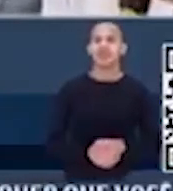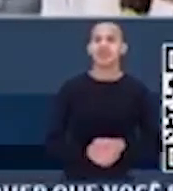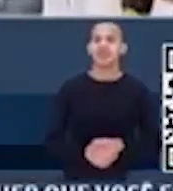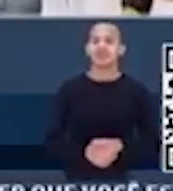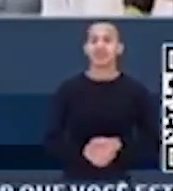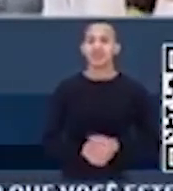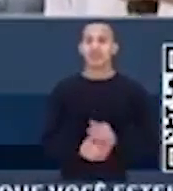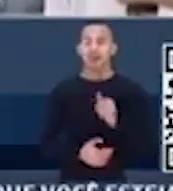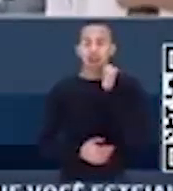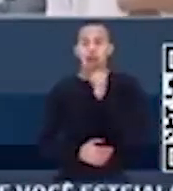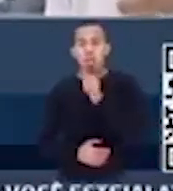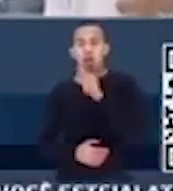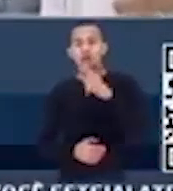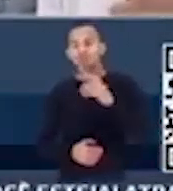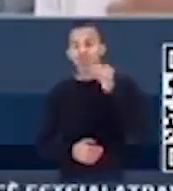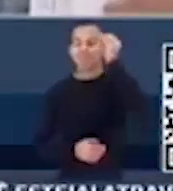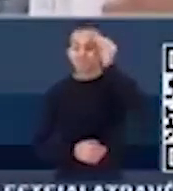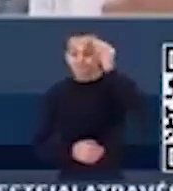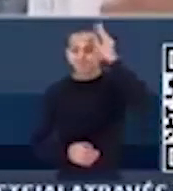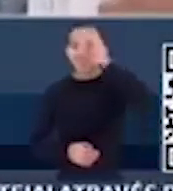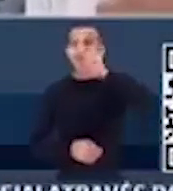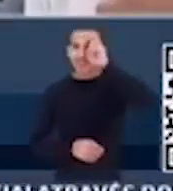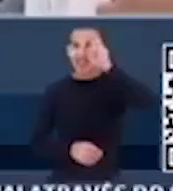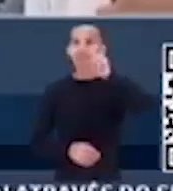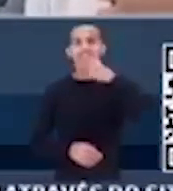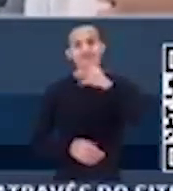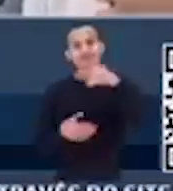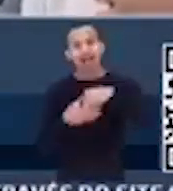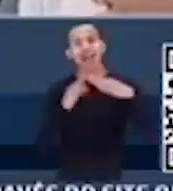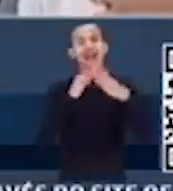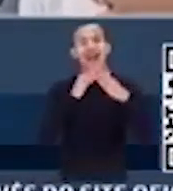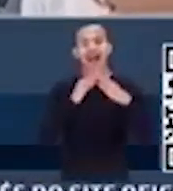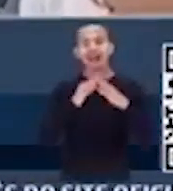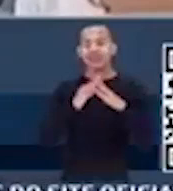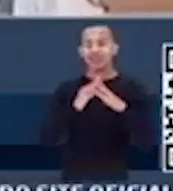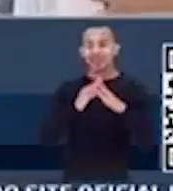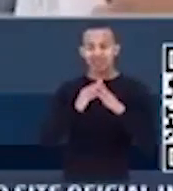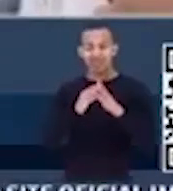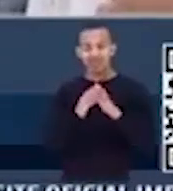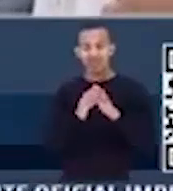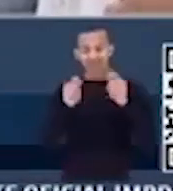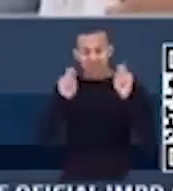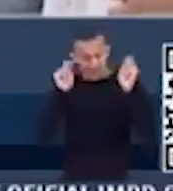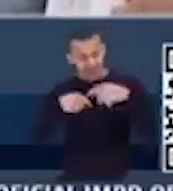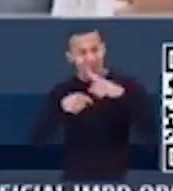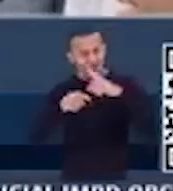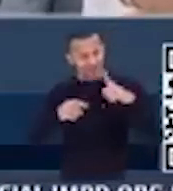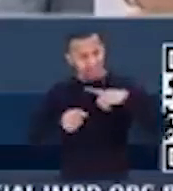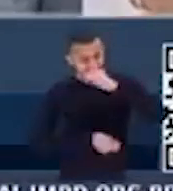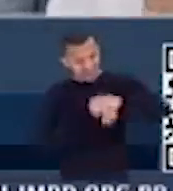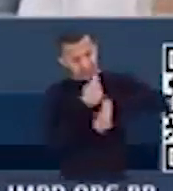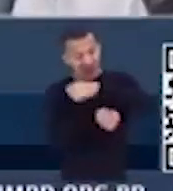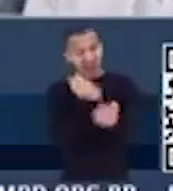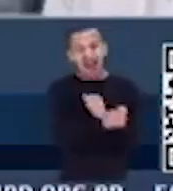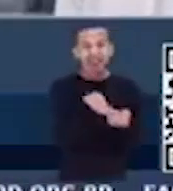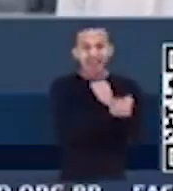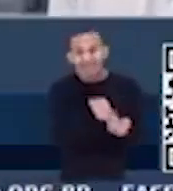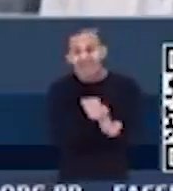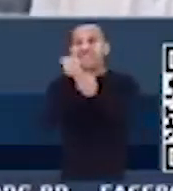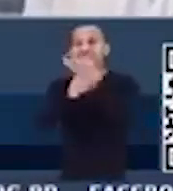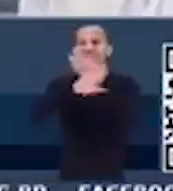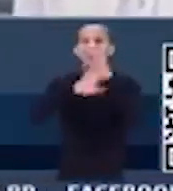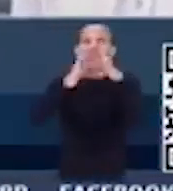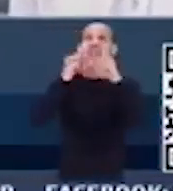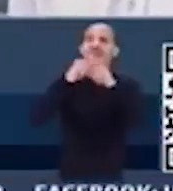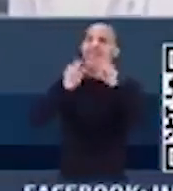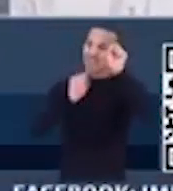mulher sabe onde fica a sua casa, né? Amém. Se pudesse, laçava ele, trazia no laço, né, filho? Falei, vamos lá. Ele falou, amor, mas